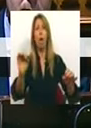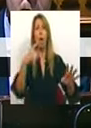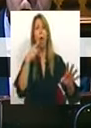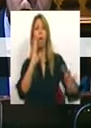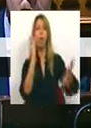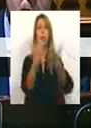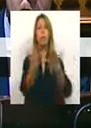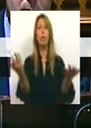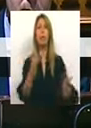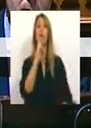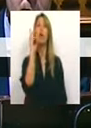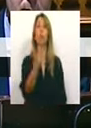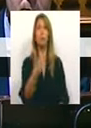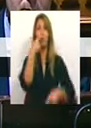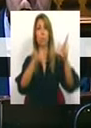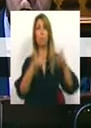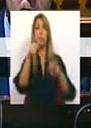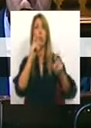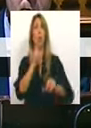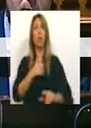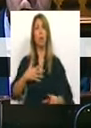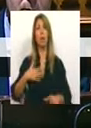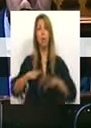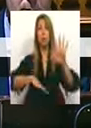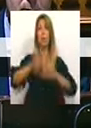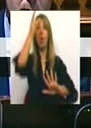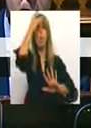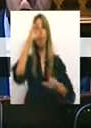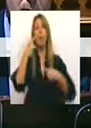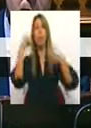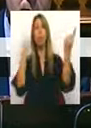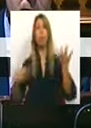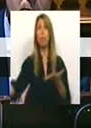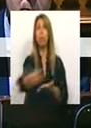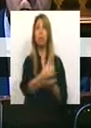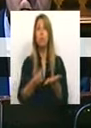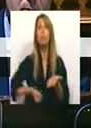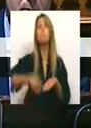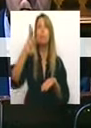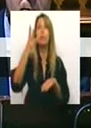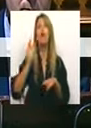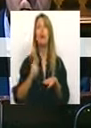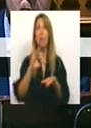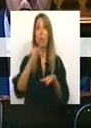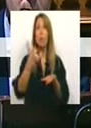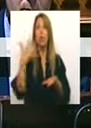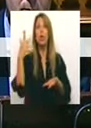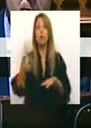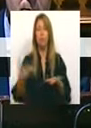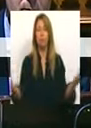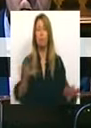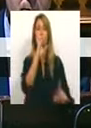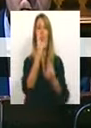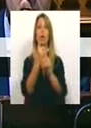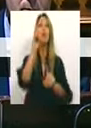de pessoas e entidades que participaram no processo de consulta pública, 42 mil. E tudo isto ao mesmo tempo que a Sra. Ministra do Mar, nos